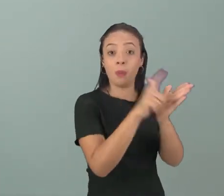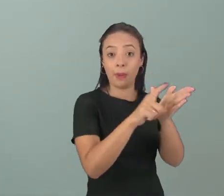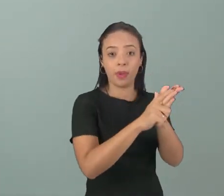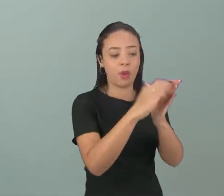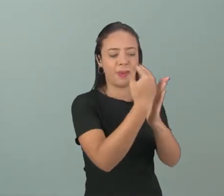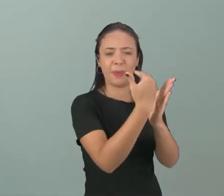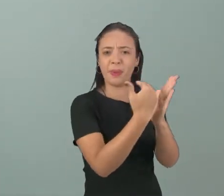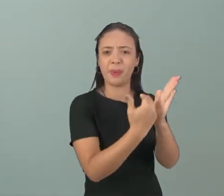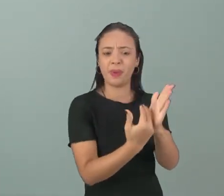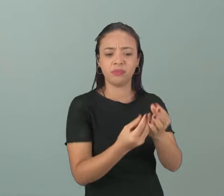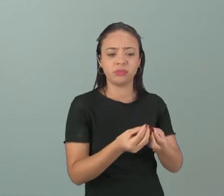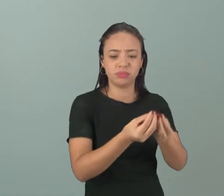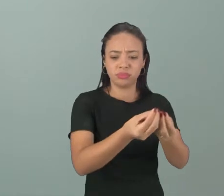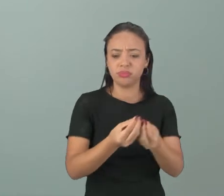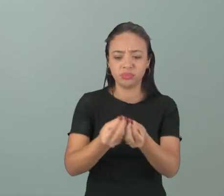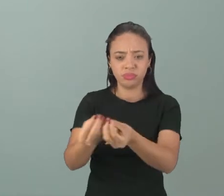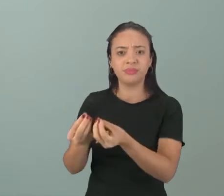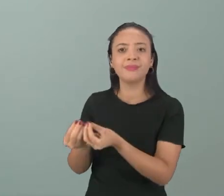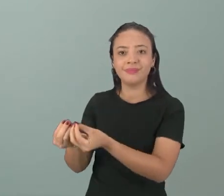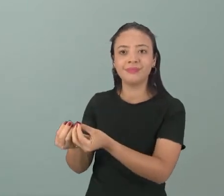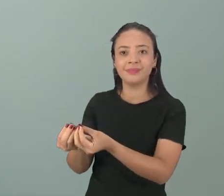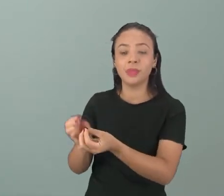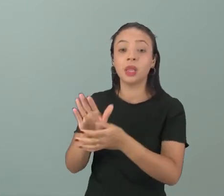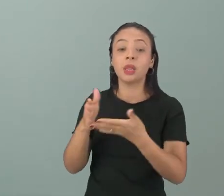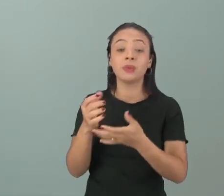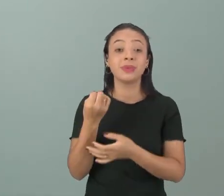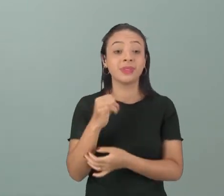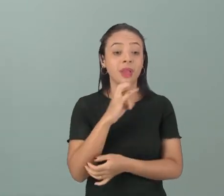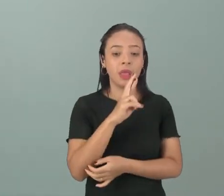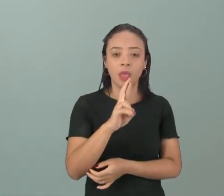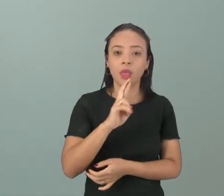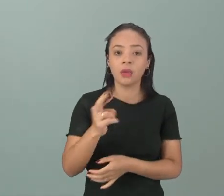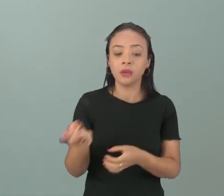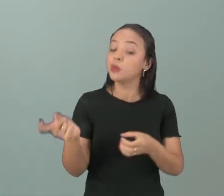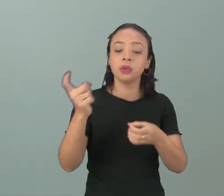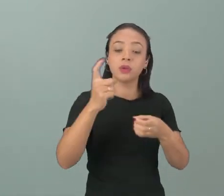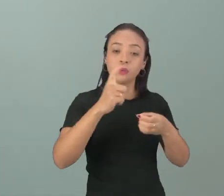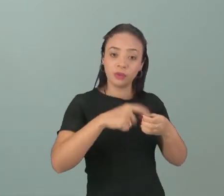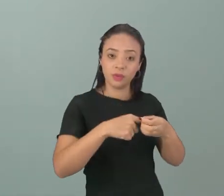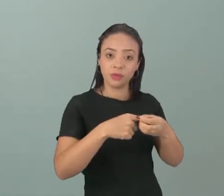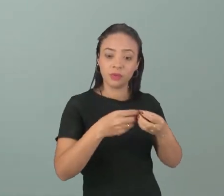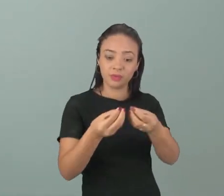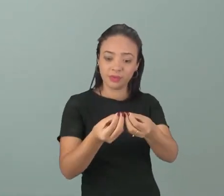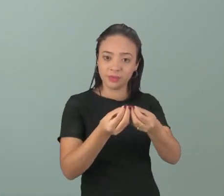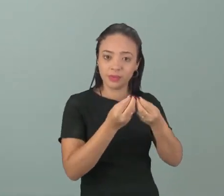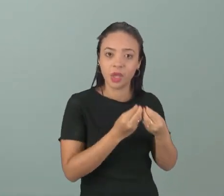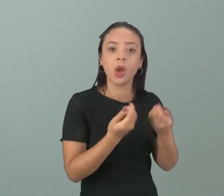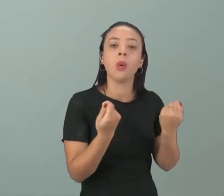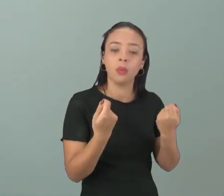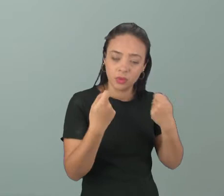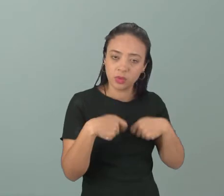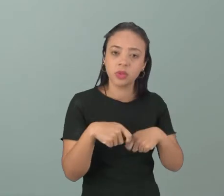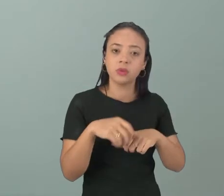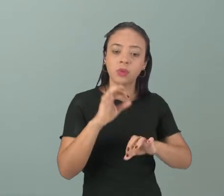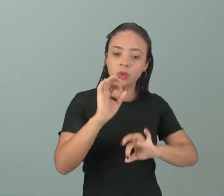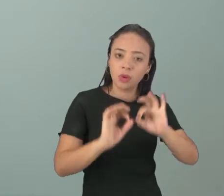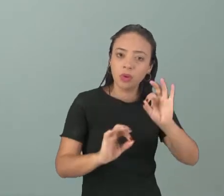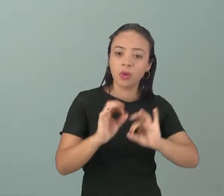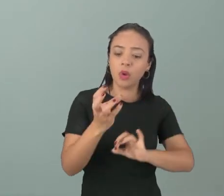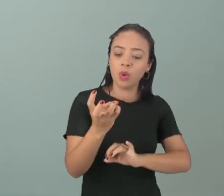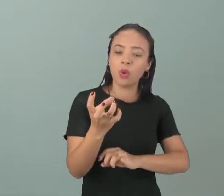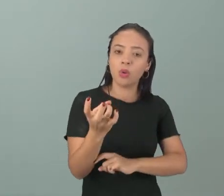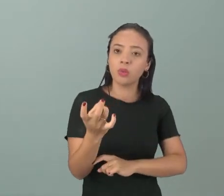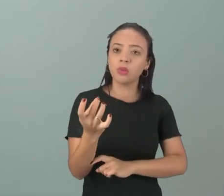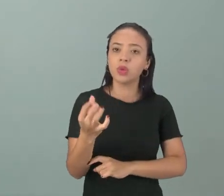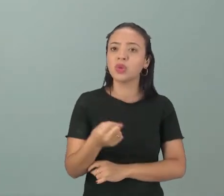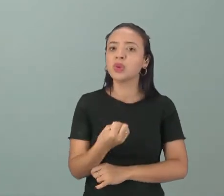mão de cada um. Então, na medida que fossem respondendo e me devolvesse o questionário, eu poderia fazer essa